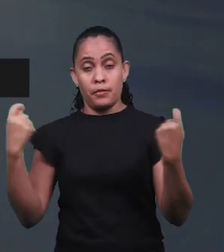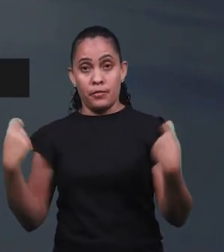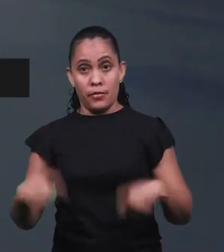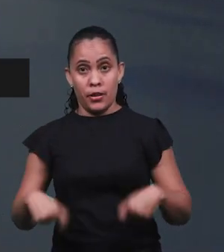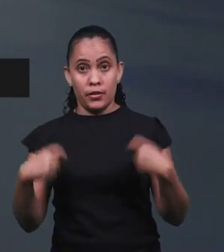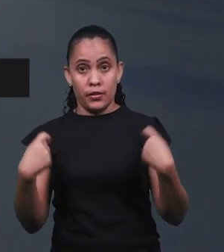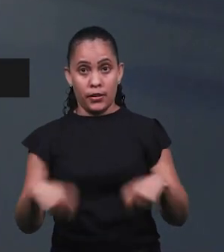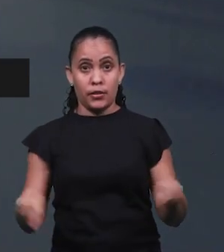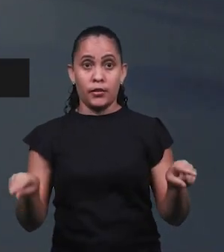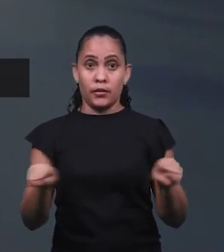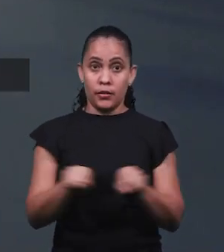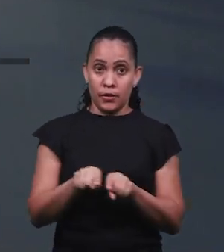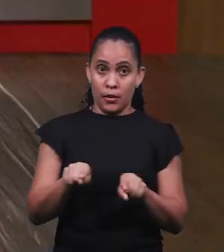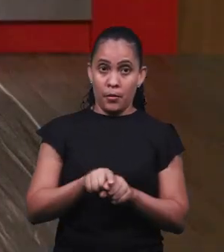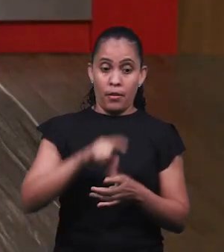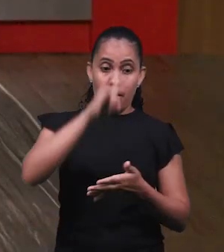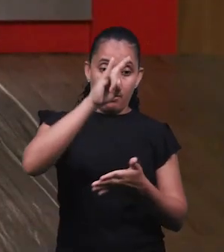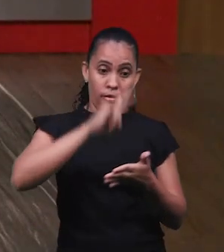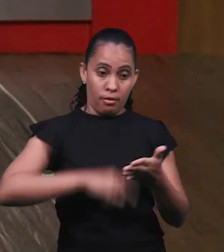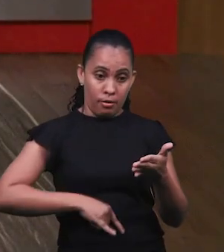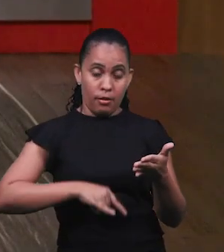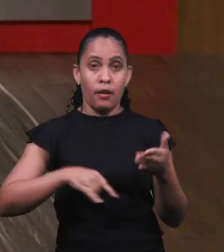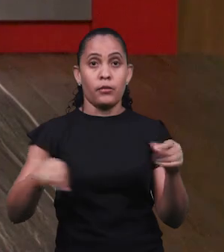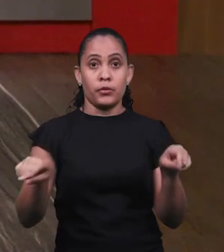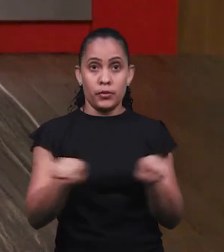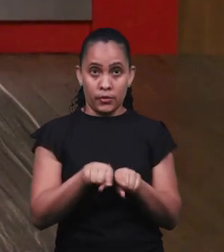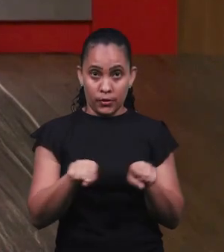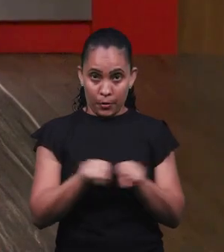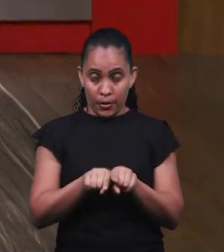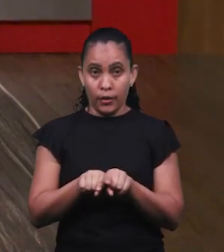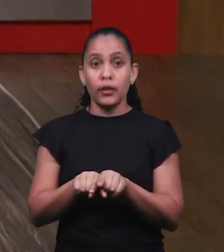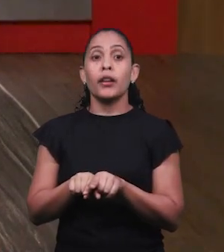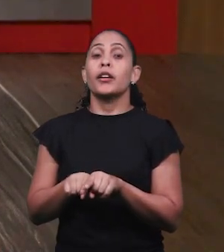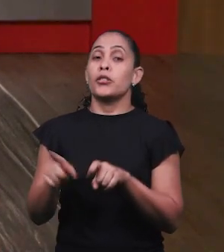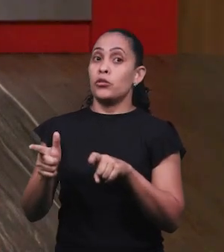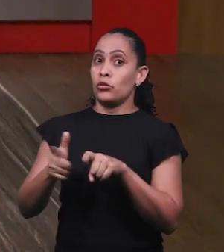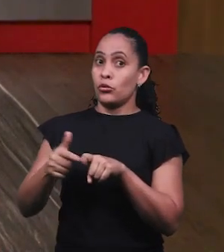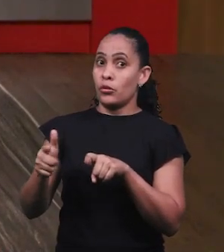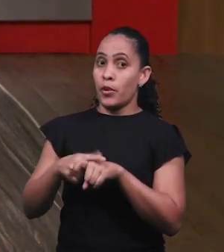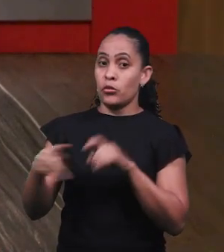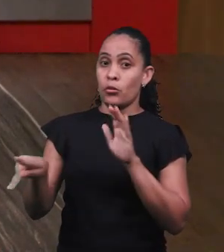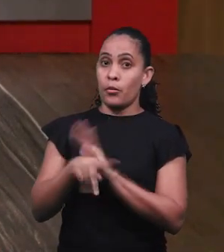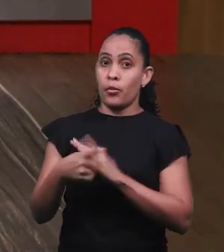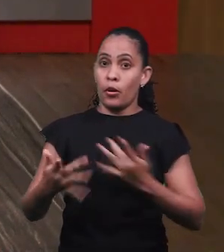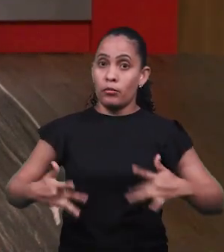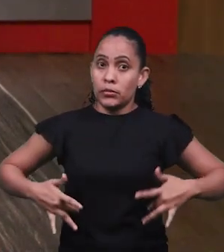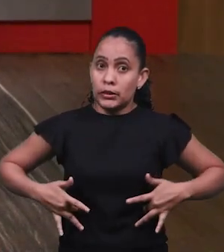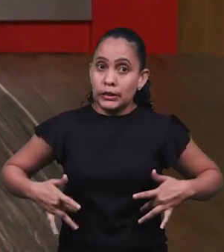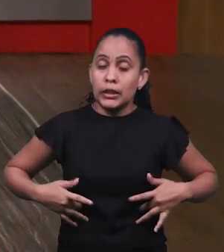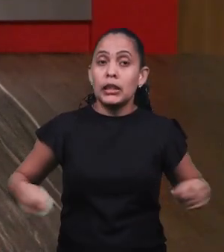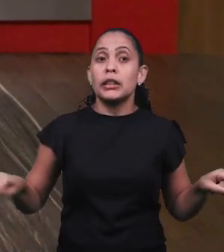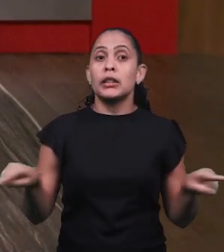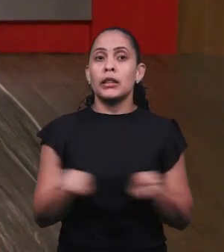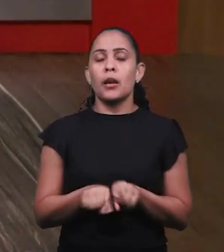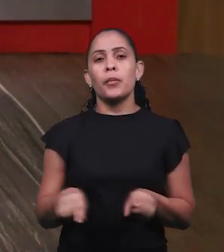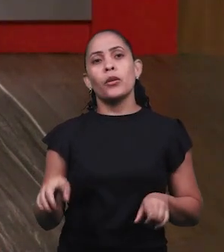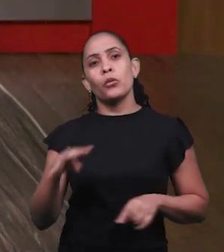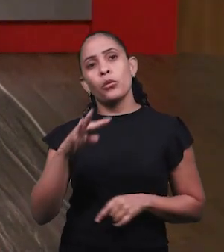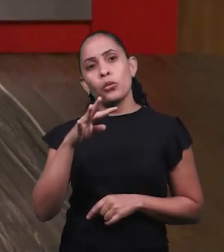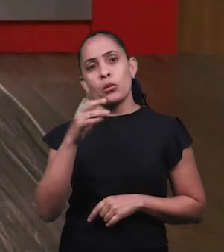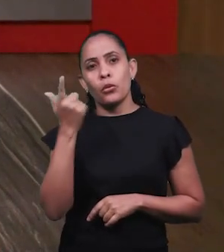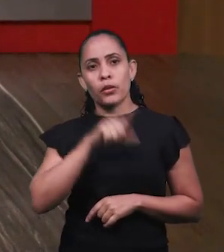que através de laudos próprios dos especialistas, a gente consegue fazer